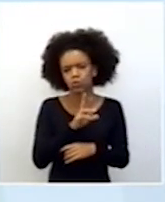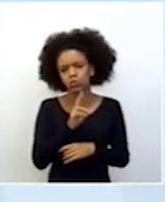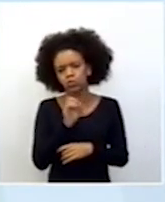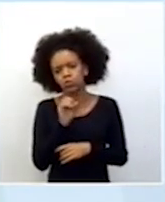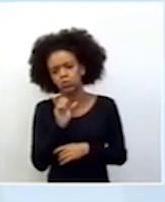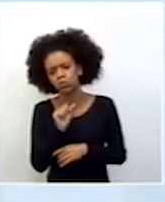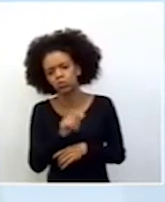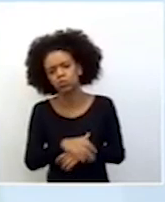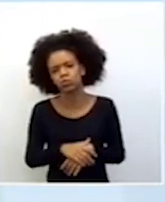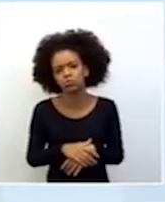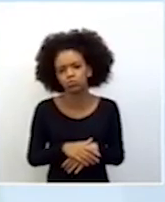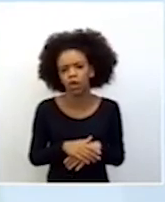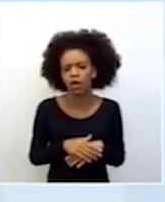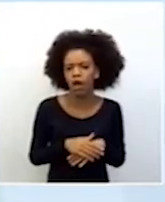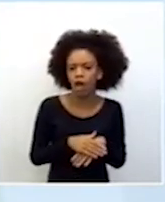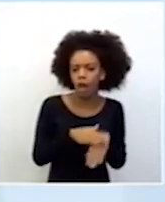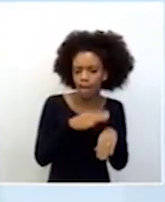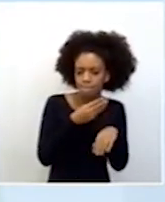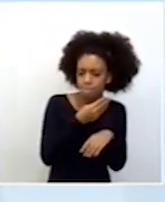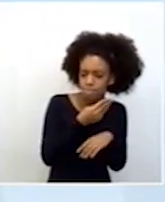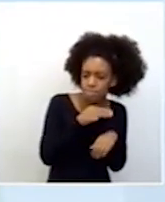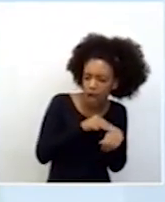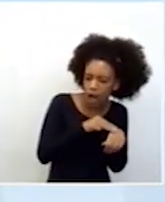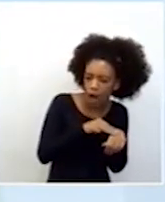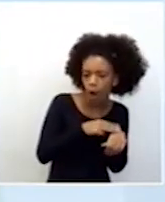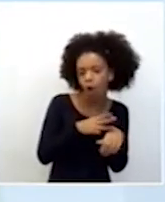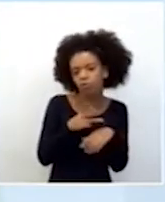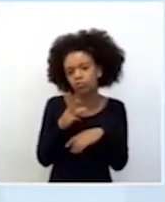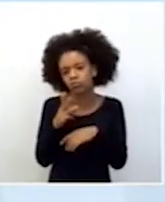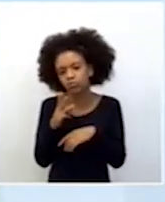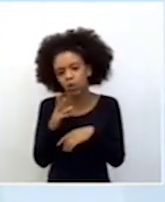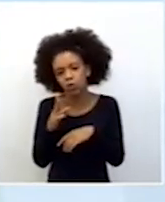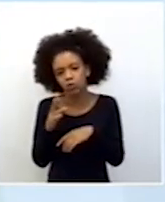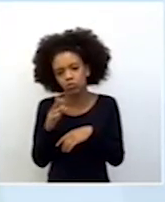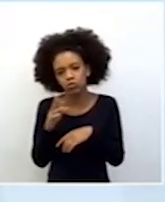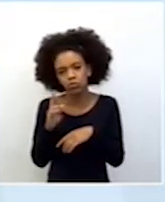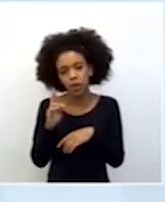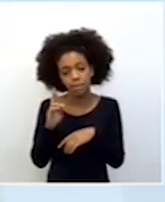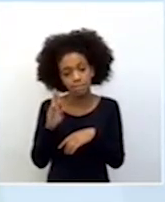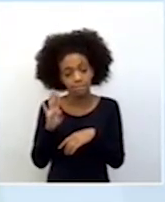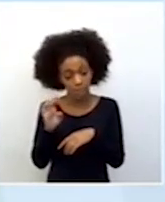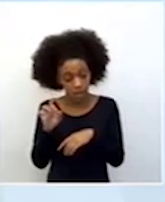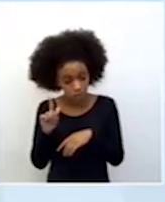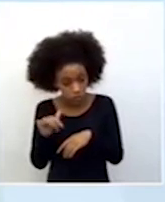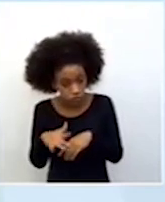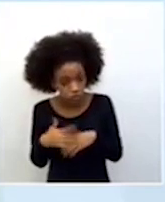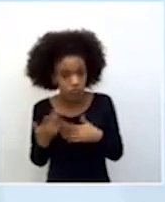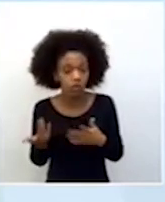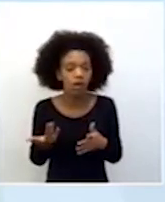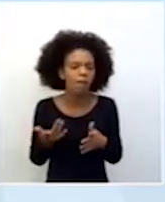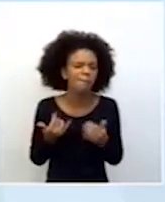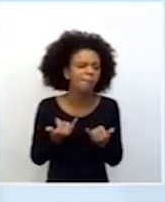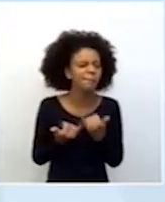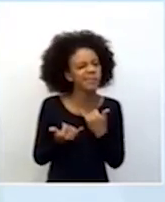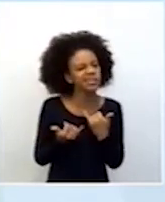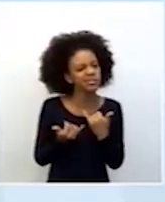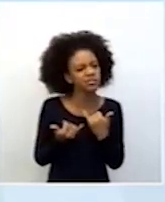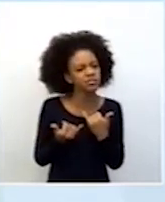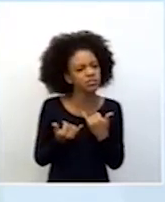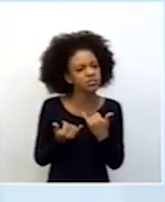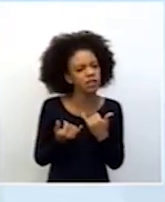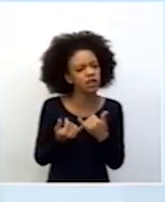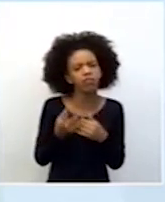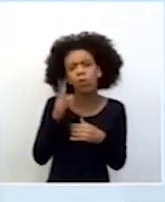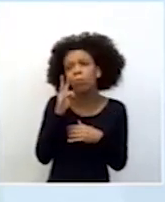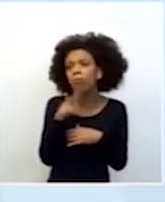escuro, o outro é bege mais claro. Ambos estão, vou dizer, parece que eles estão olhando para